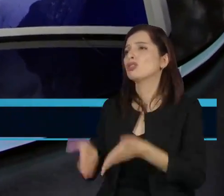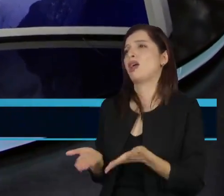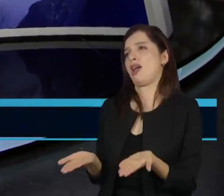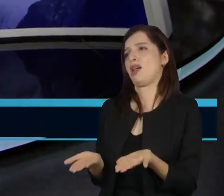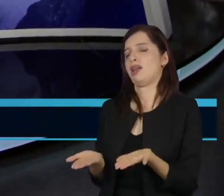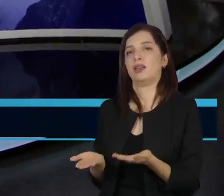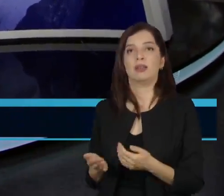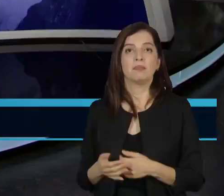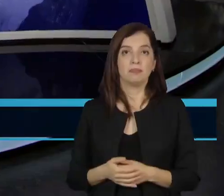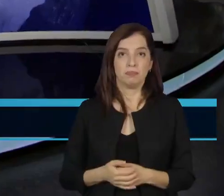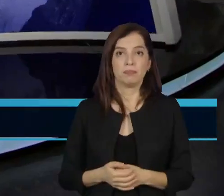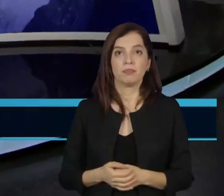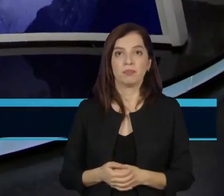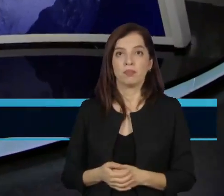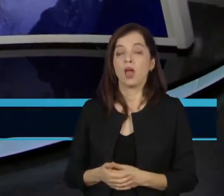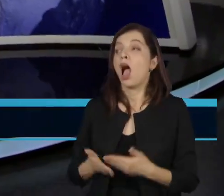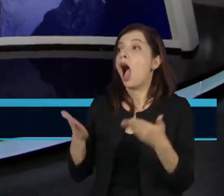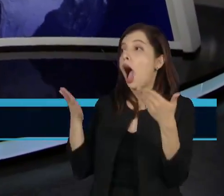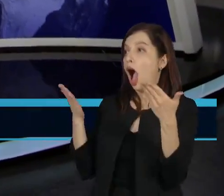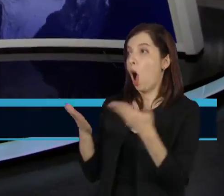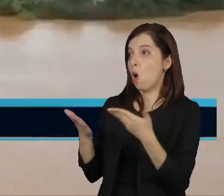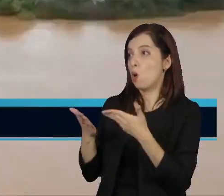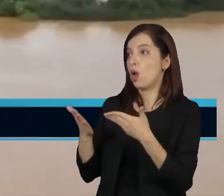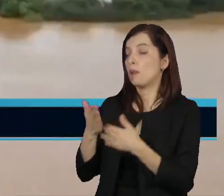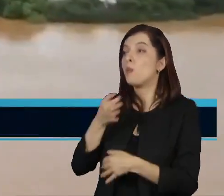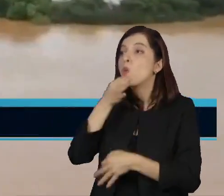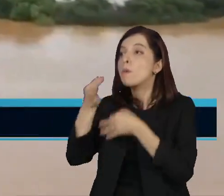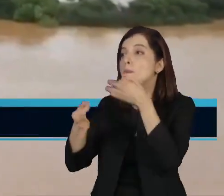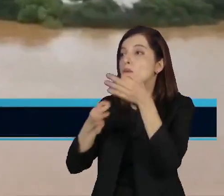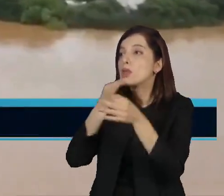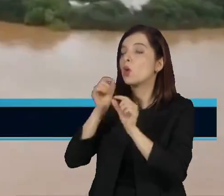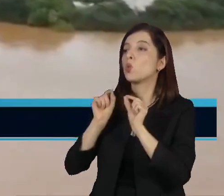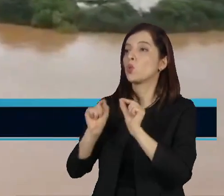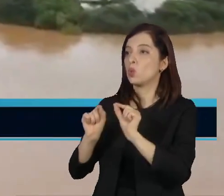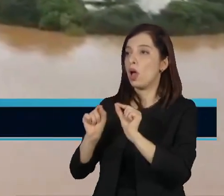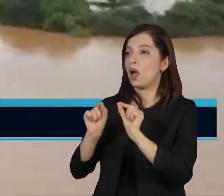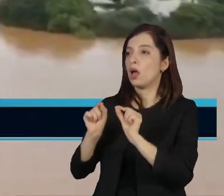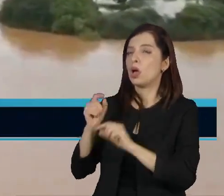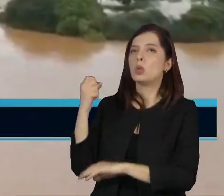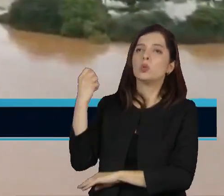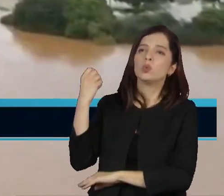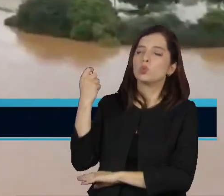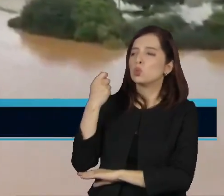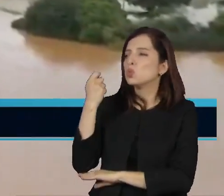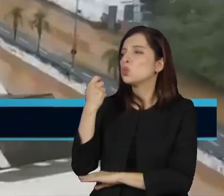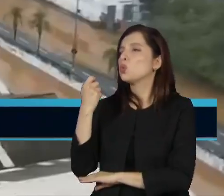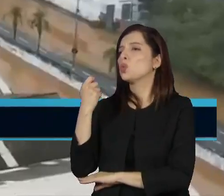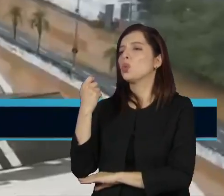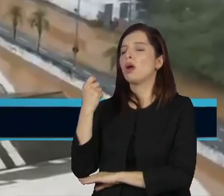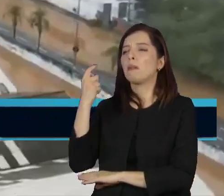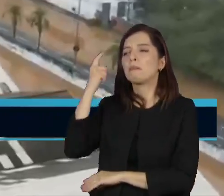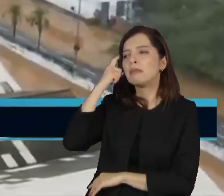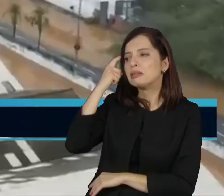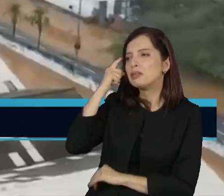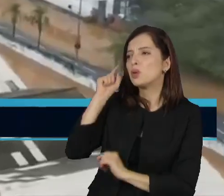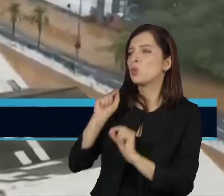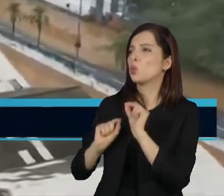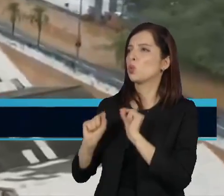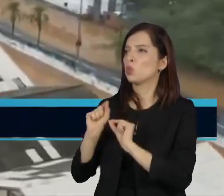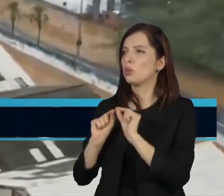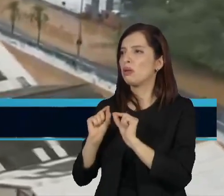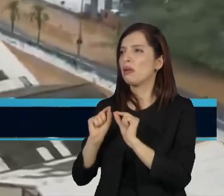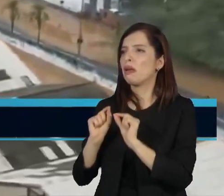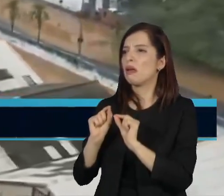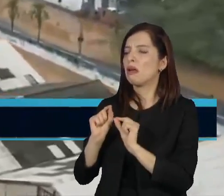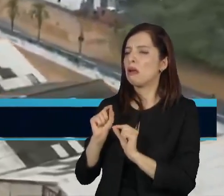primeiro, obviamente, manifestar solidariedade ao Rio Grande do Sul, ao governador, a todos, é que eu